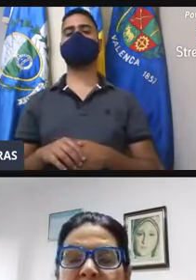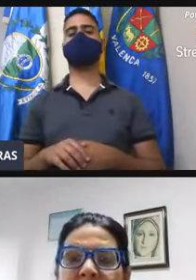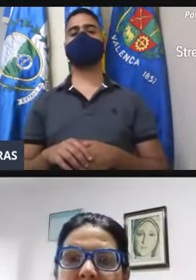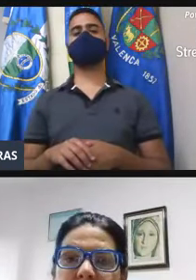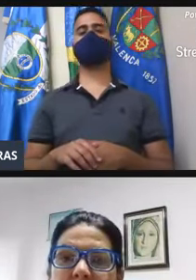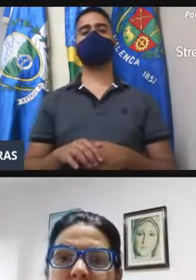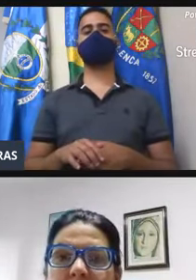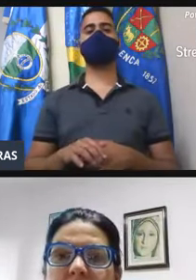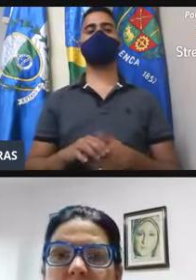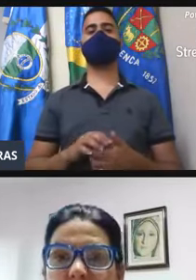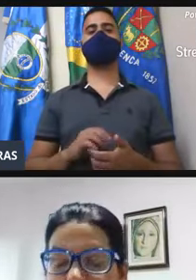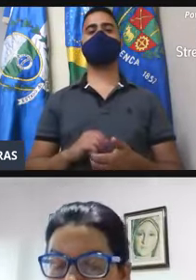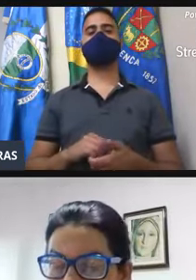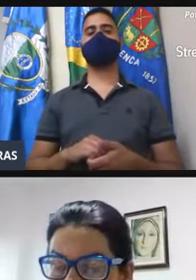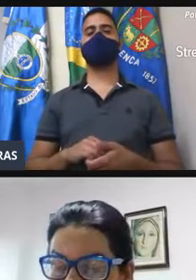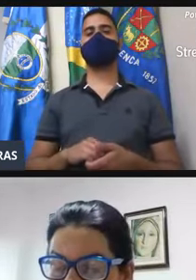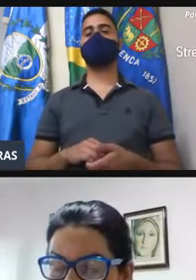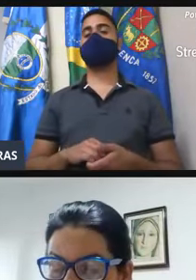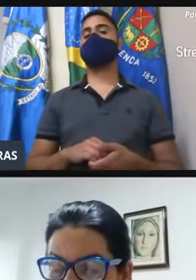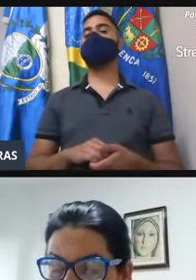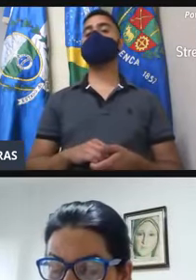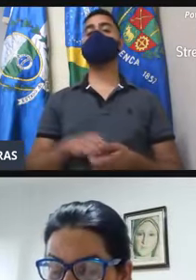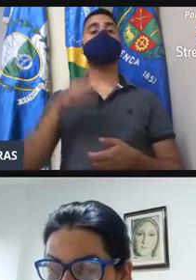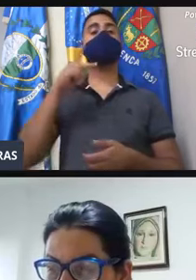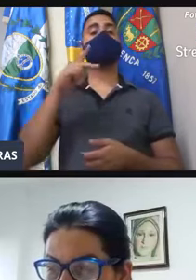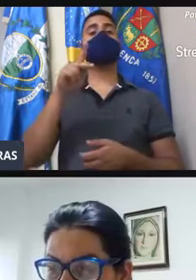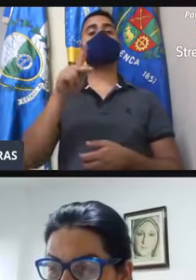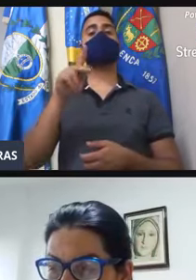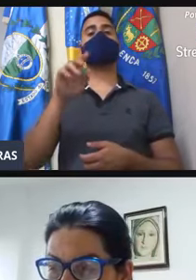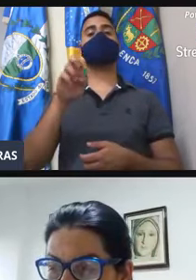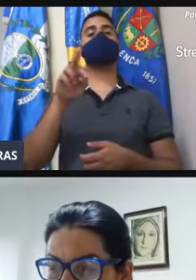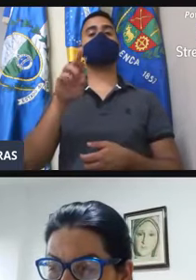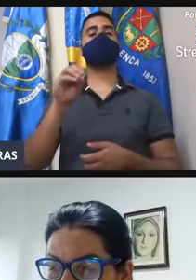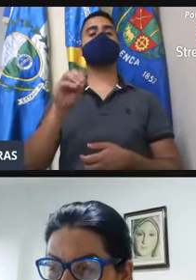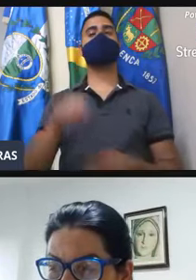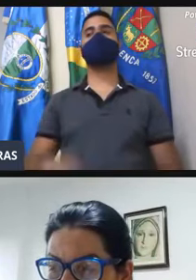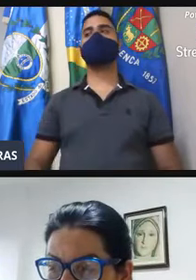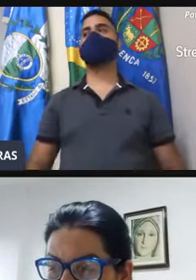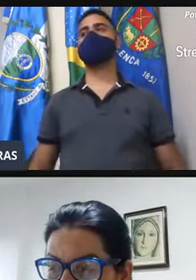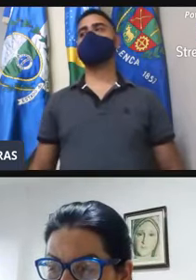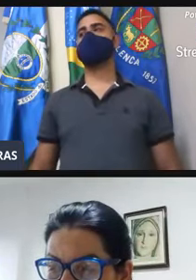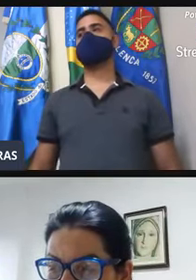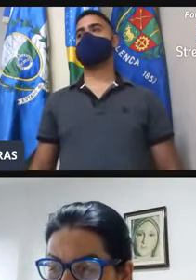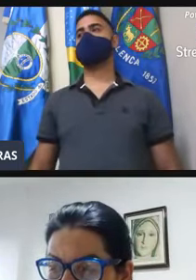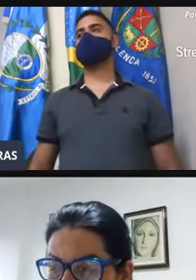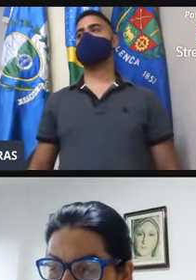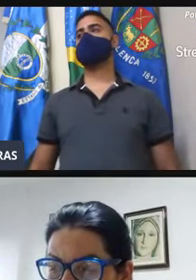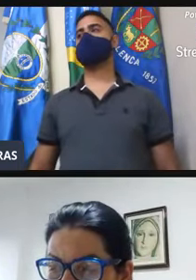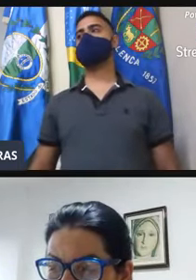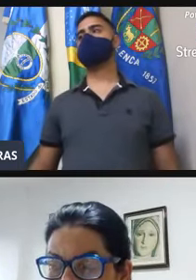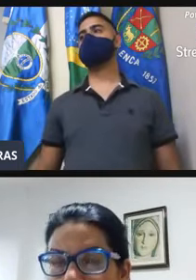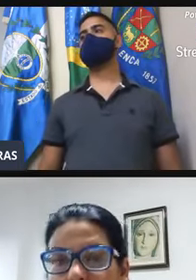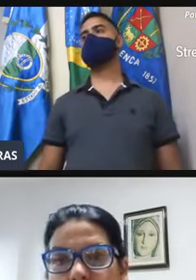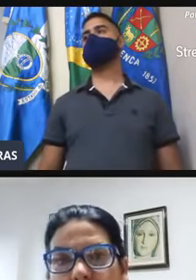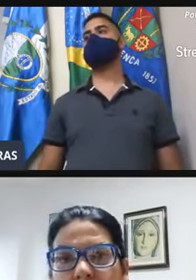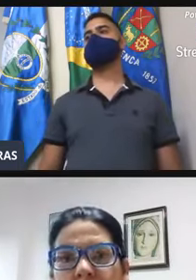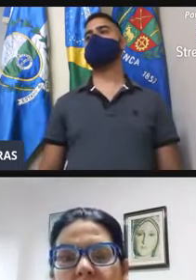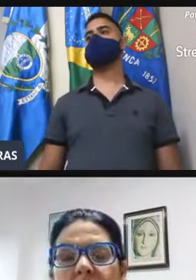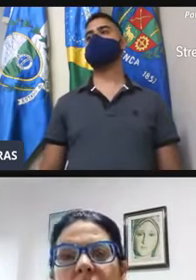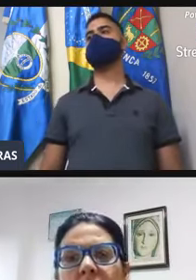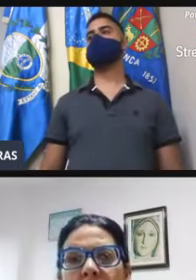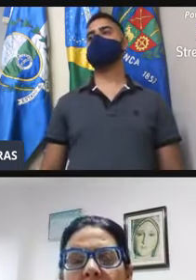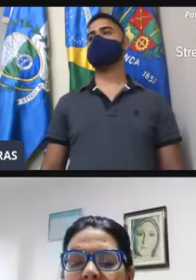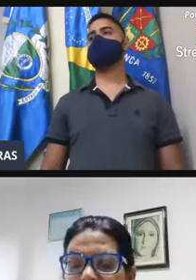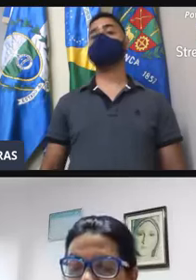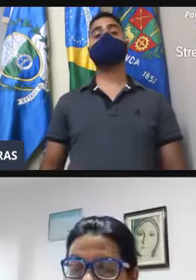da introdução do plano. Sala das sessões, 28 de julho, vereador Pedro Paulo Magalhães Graça. A indicação